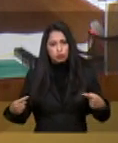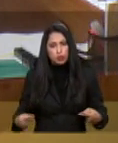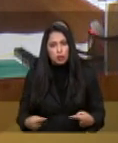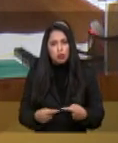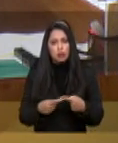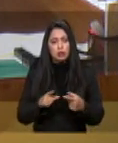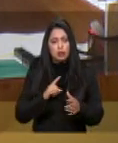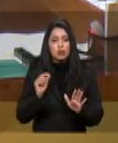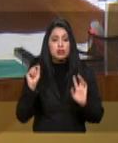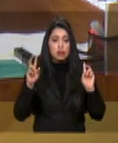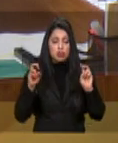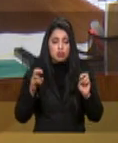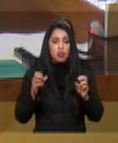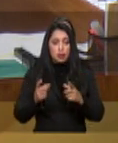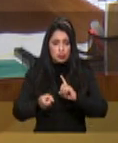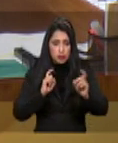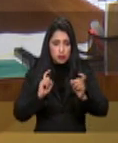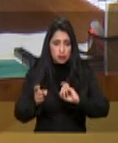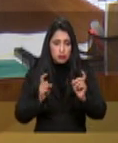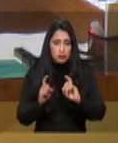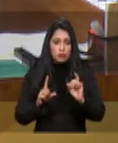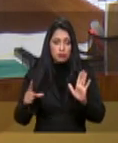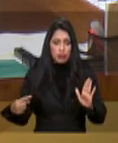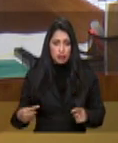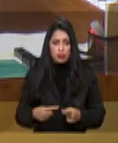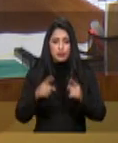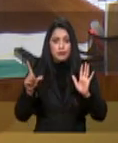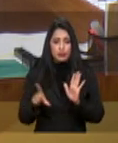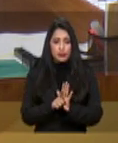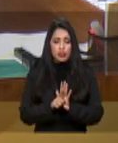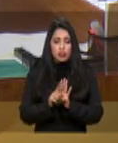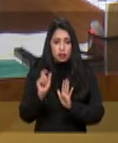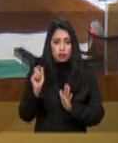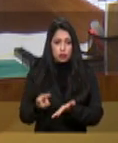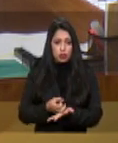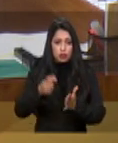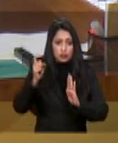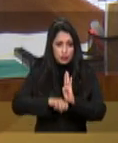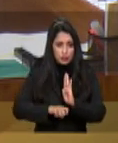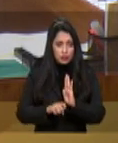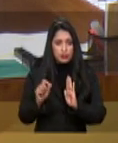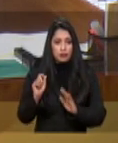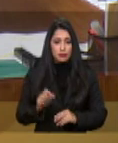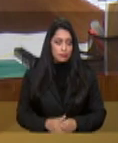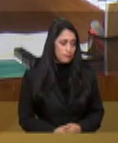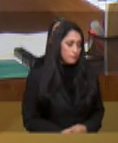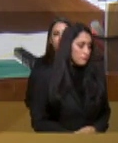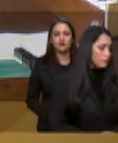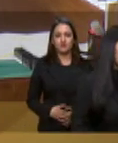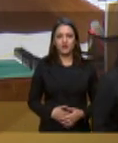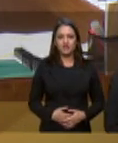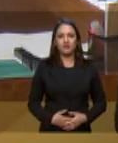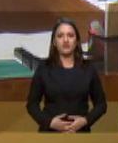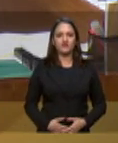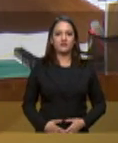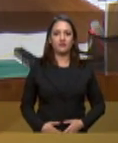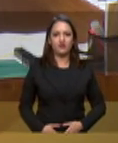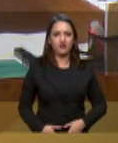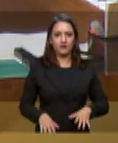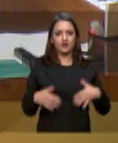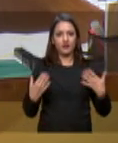que se questiona, pela via administrativa, a legitimidade do crédito tributário aqui em debate. Digo isso porque o próprio